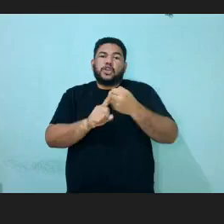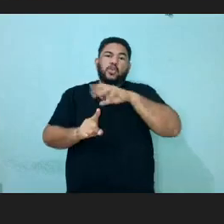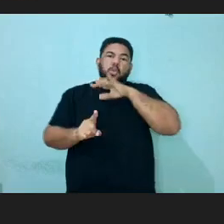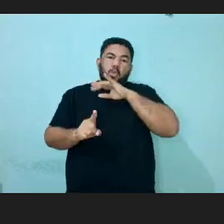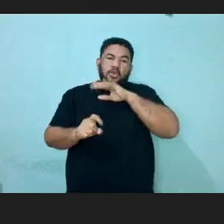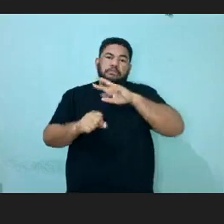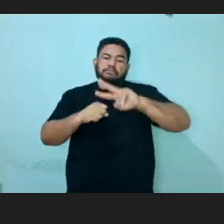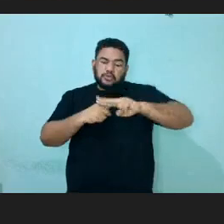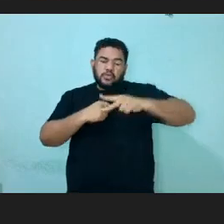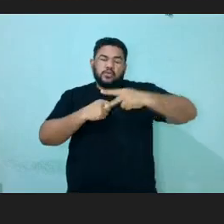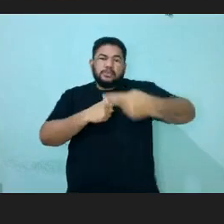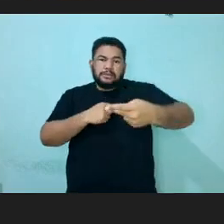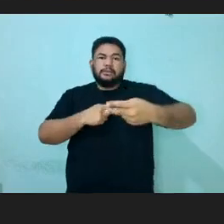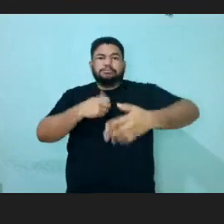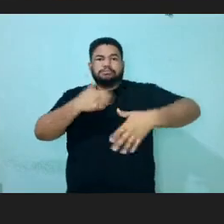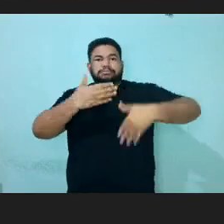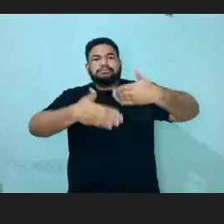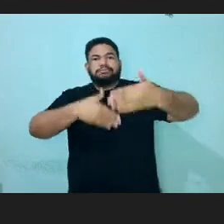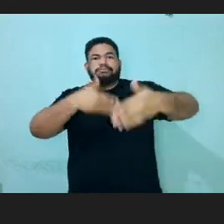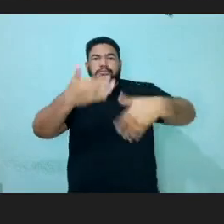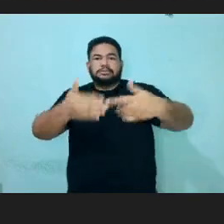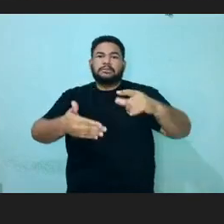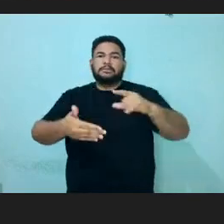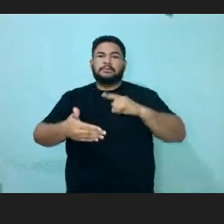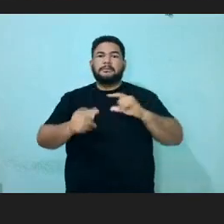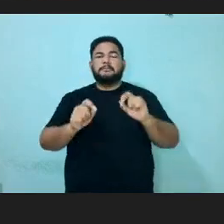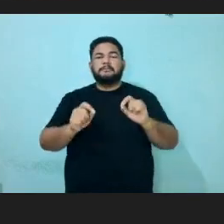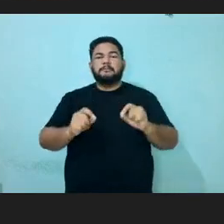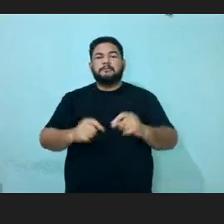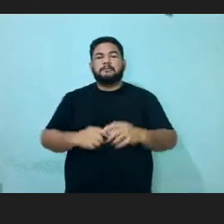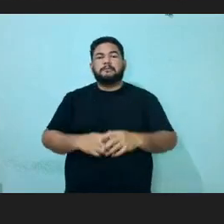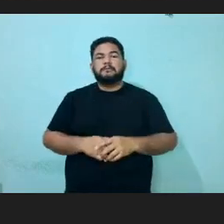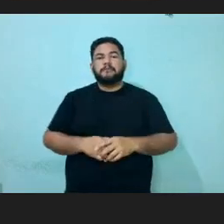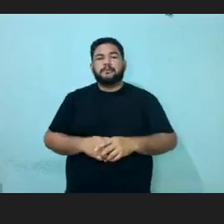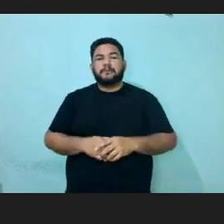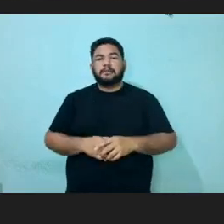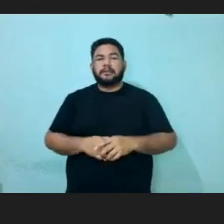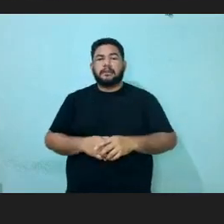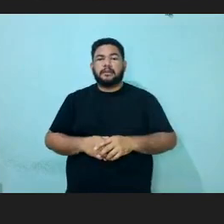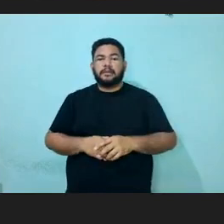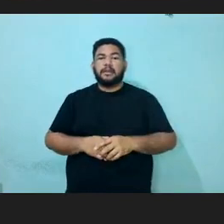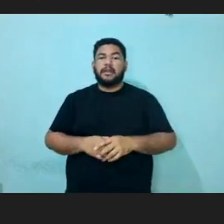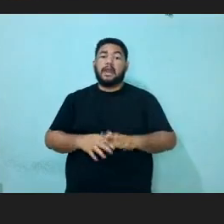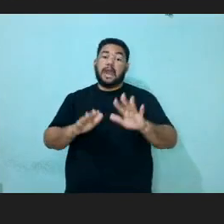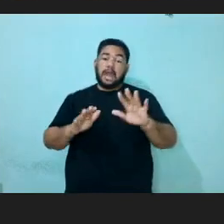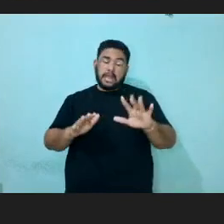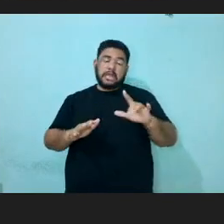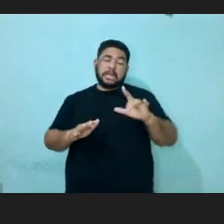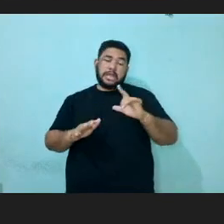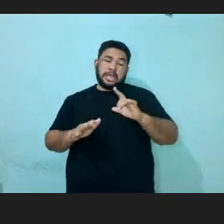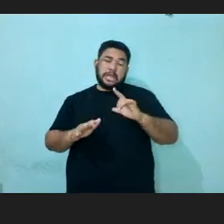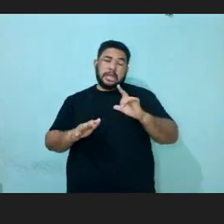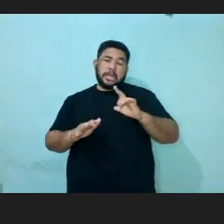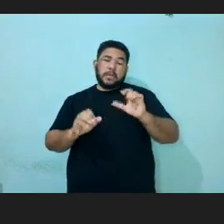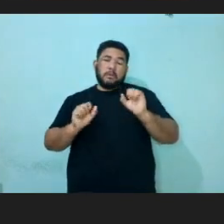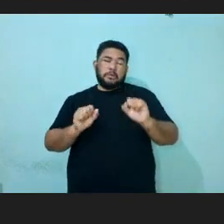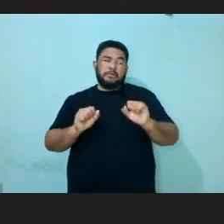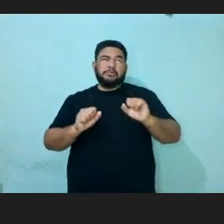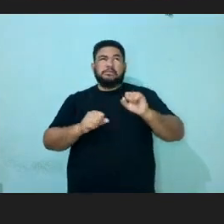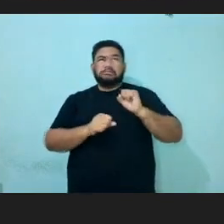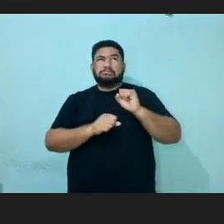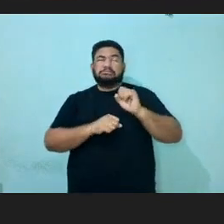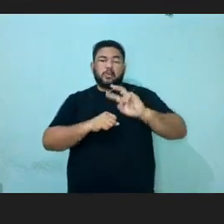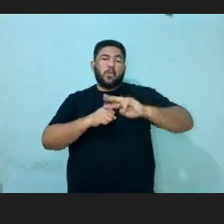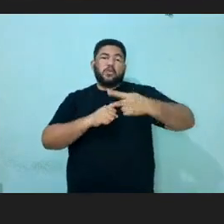a longo prazo, possa estimular esse uso da biomecânica errada e eu posso gerar daqui a algum tempo algum tipo